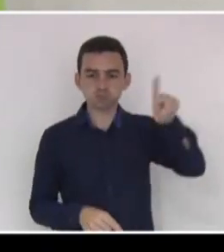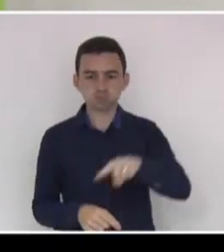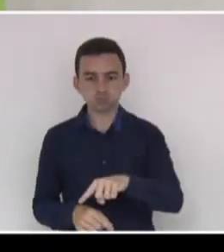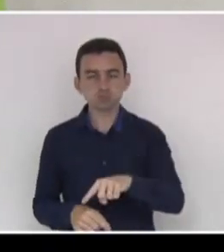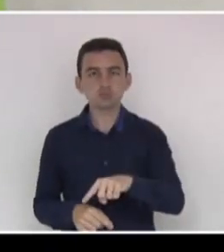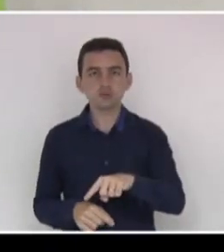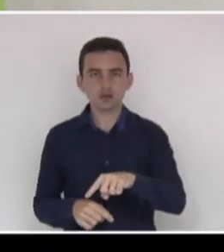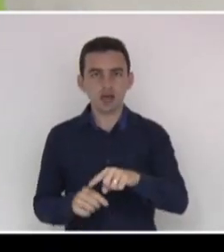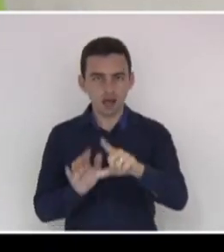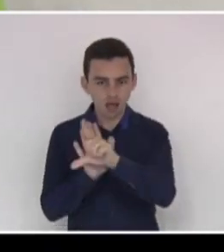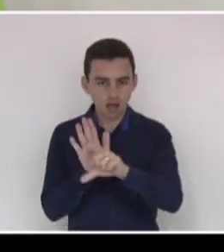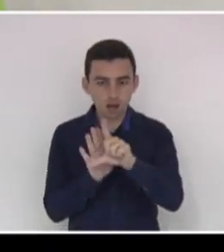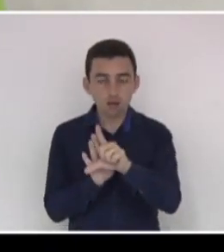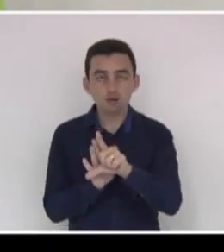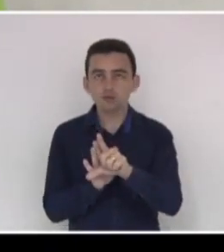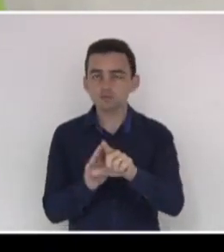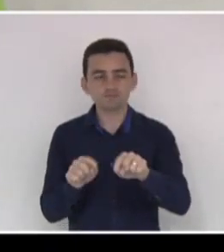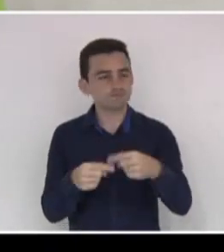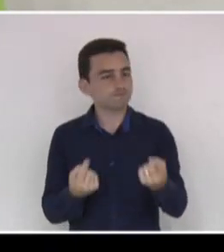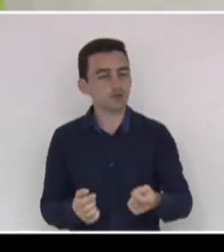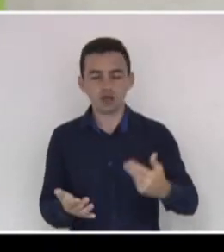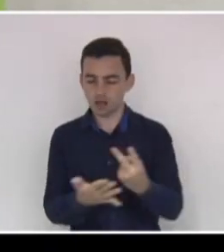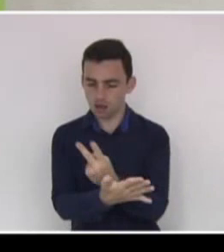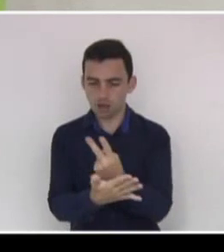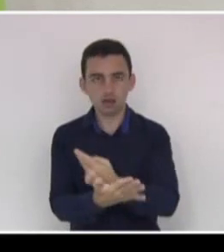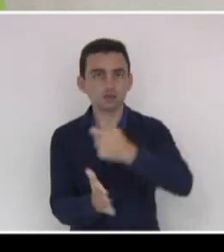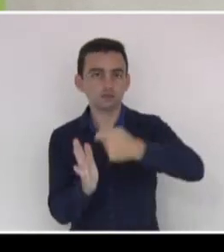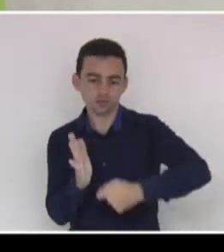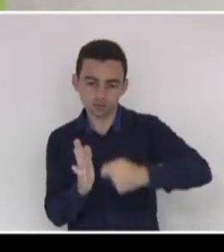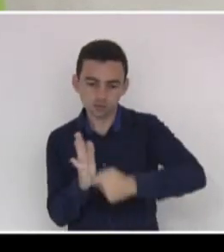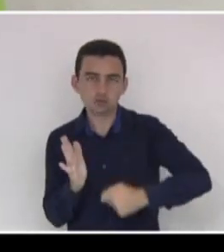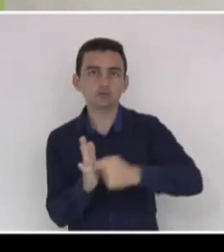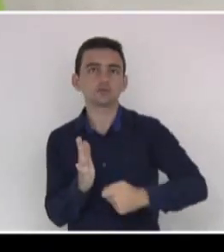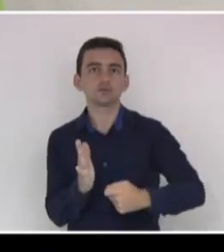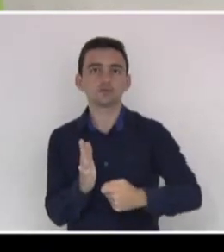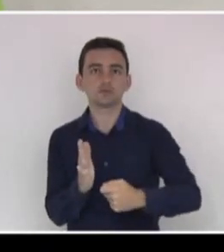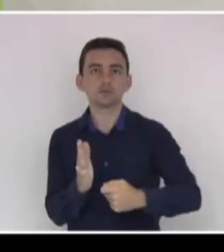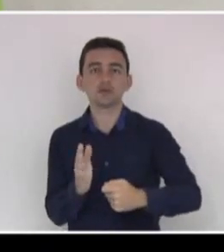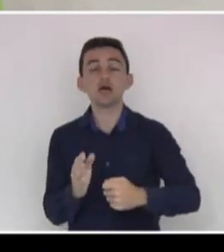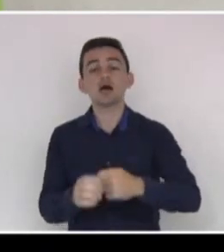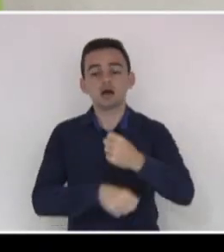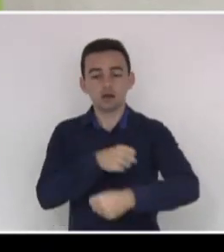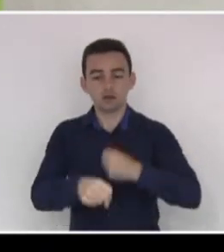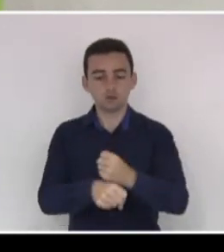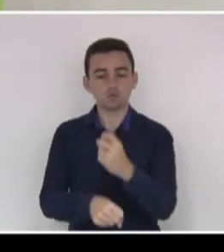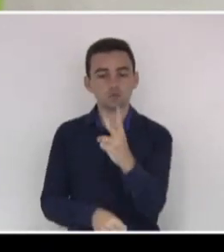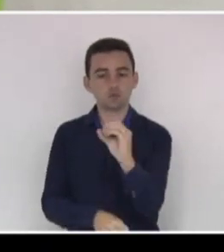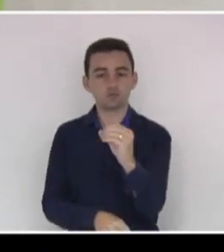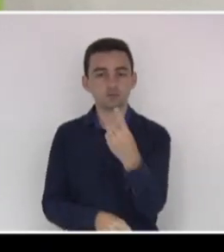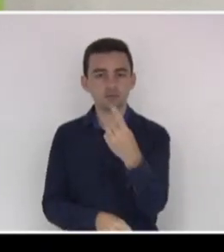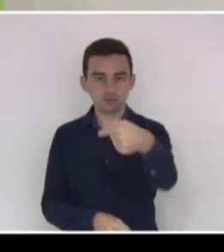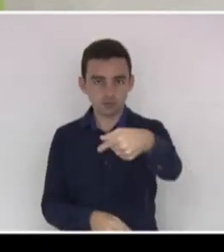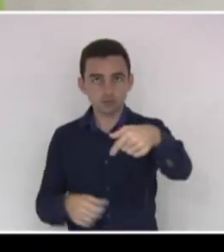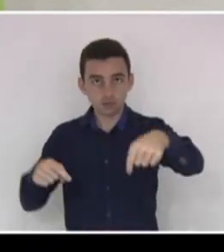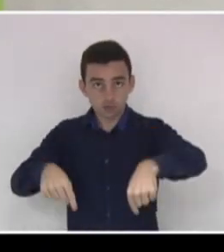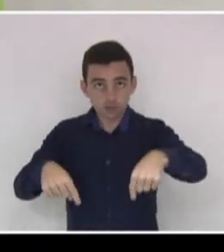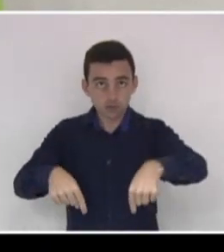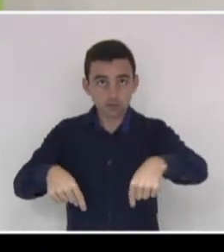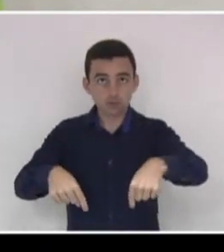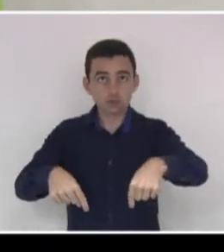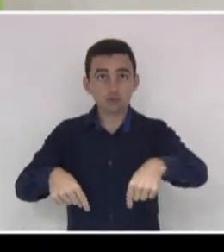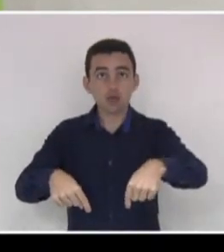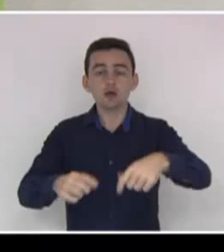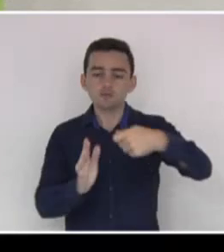principais reivindicações. Portanto, 2017, uma das reivindicações da FECAM é